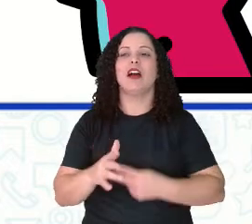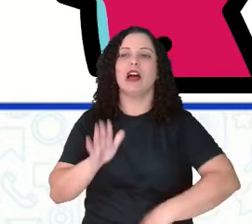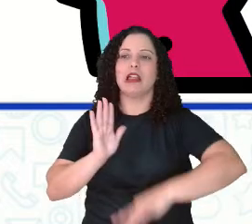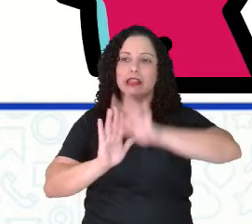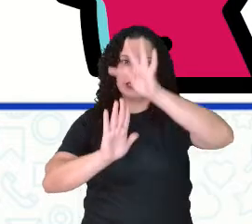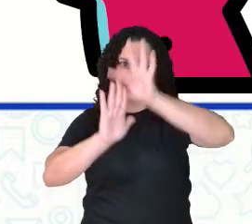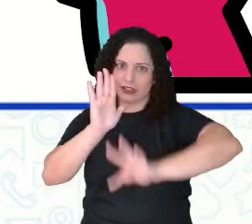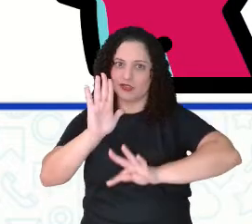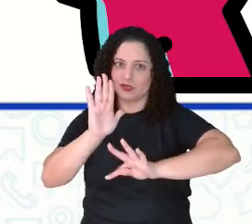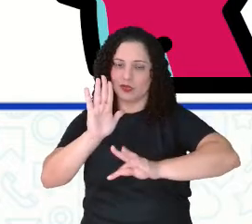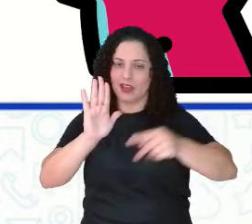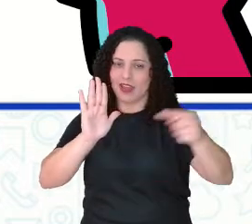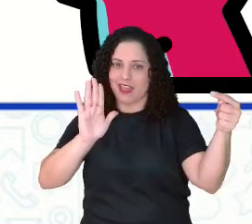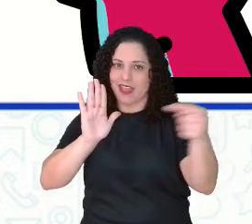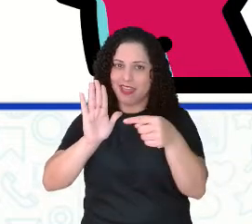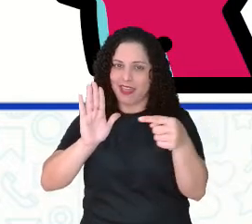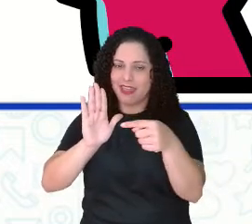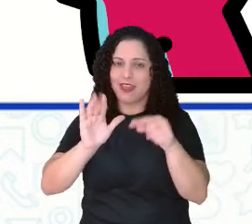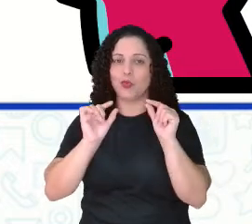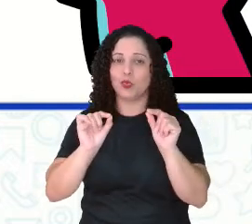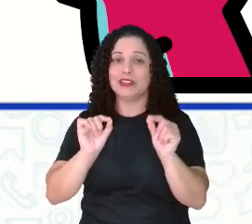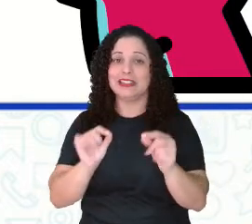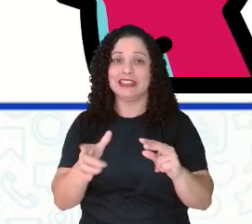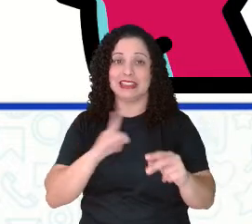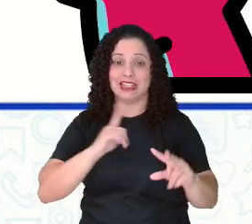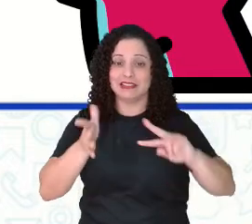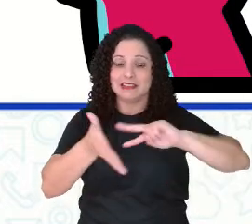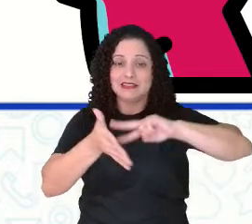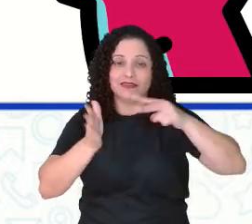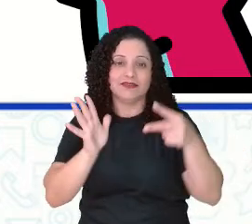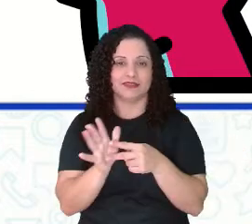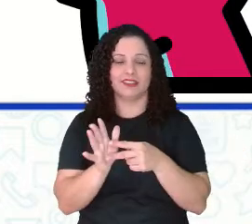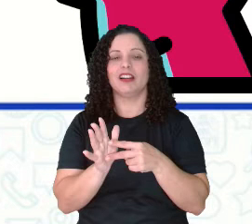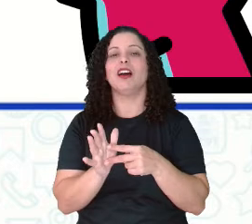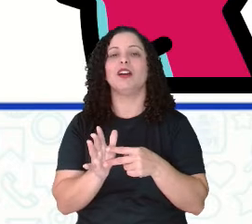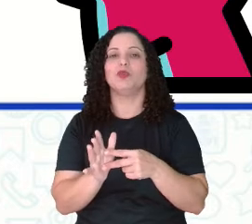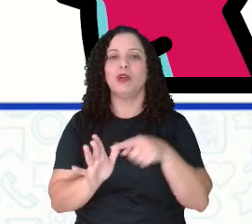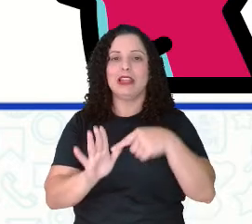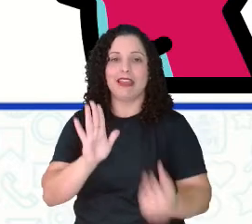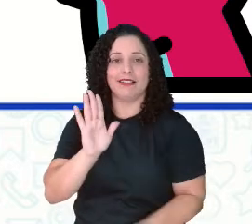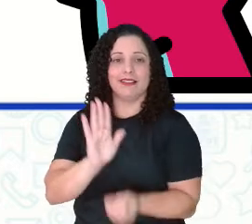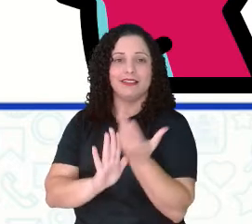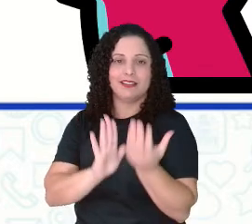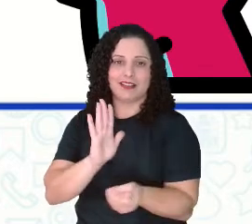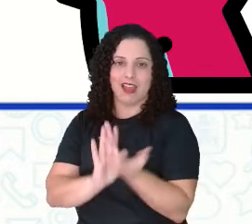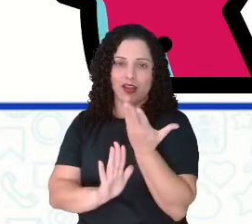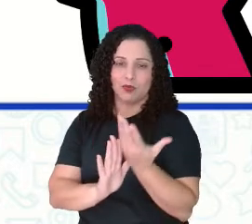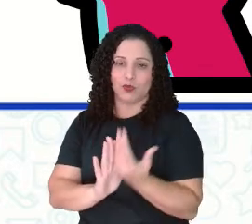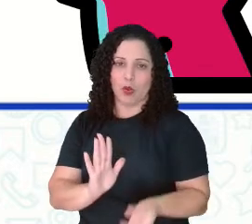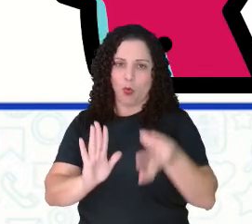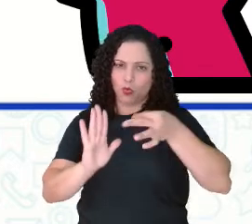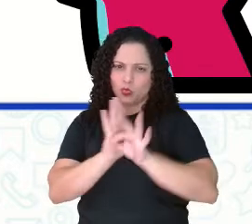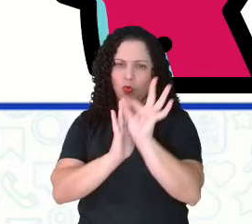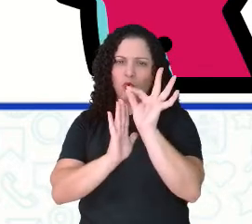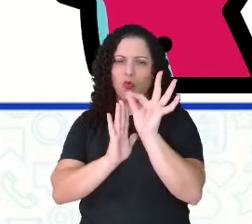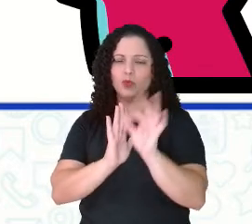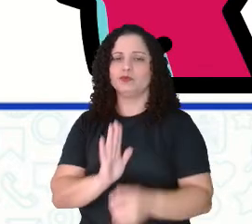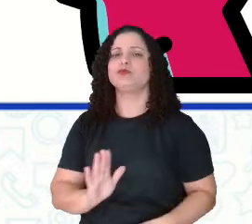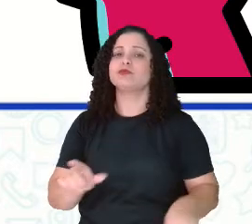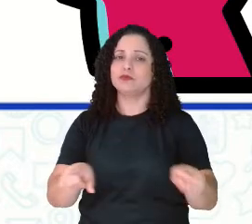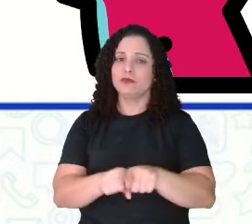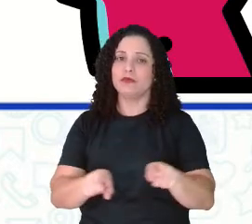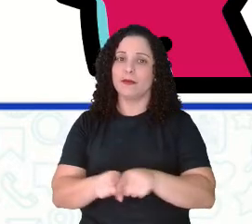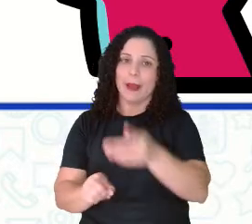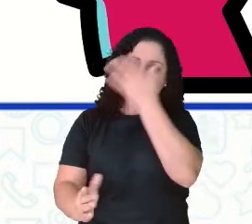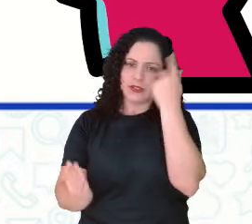Então, texto é a unidade de sentido produzida por um autor, interpretada